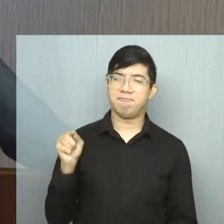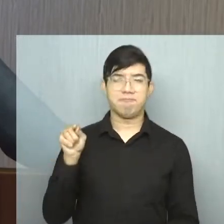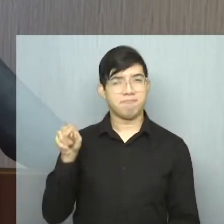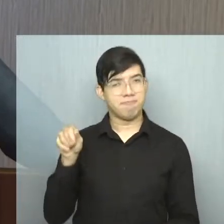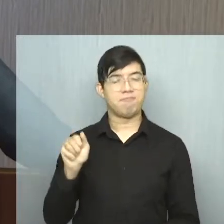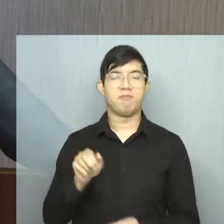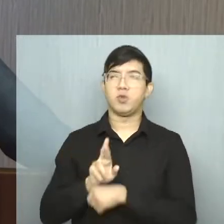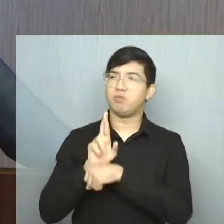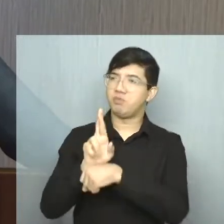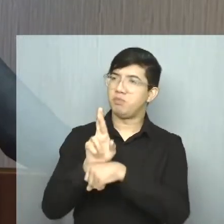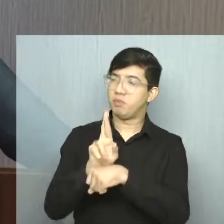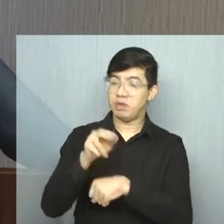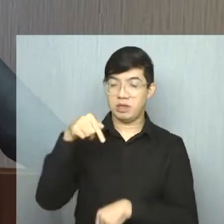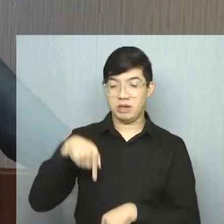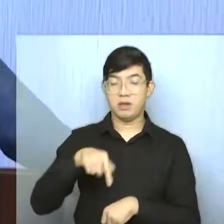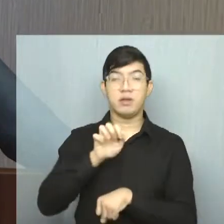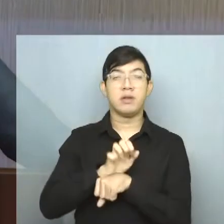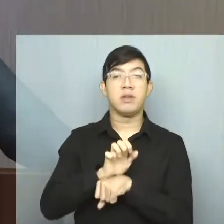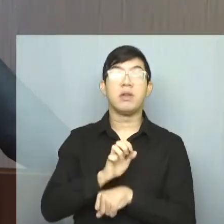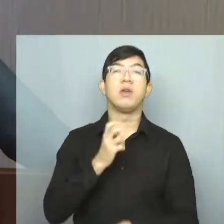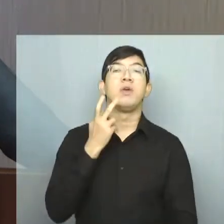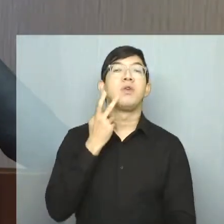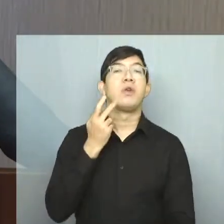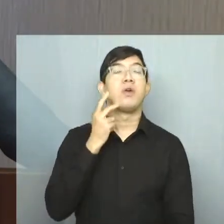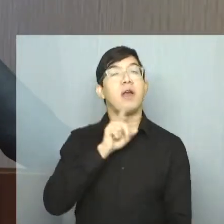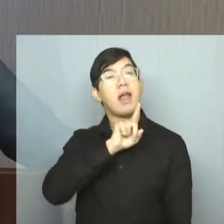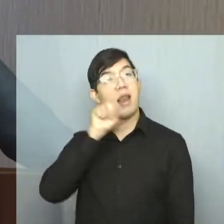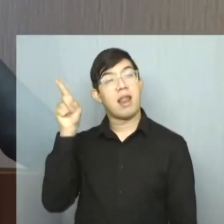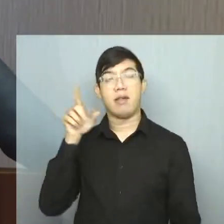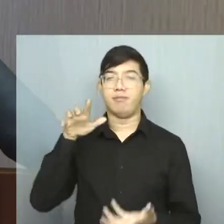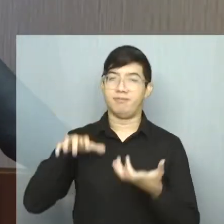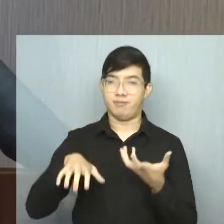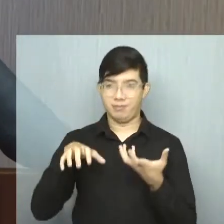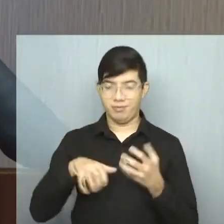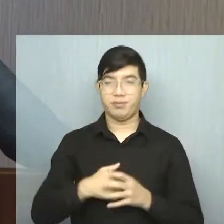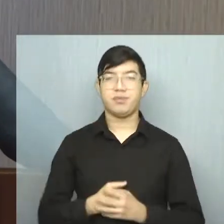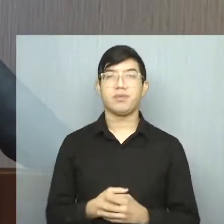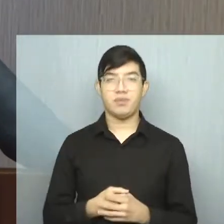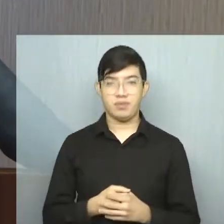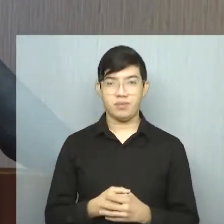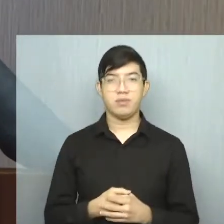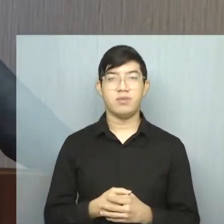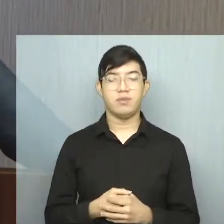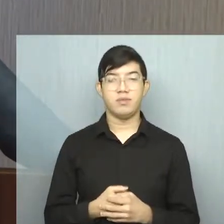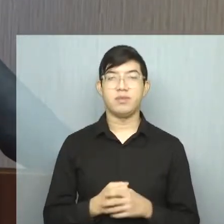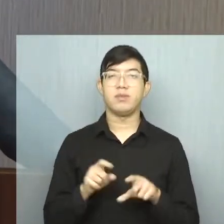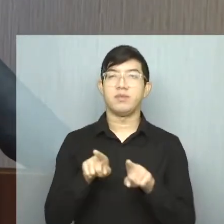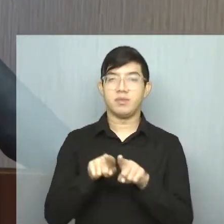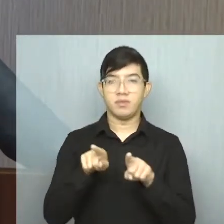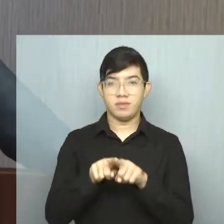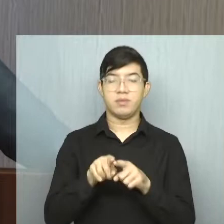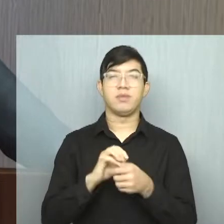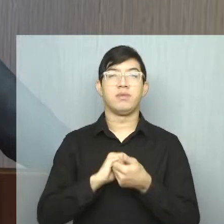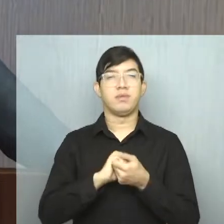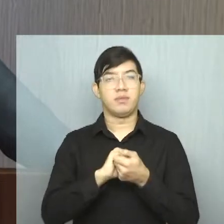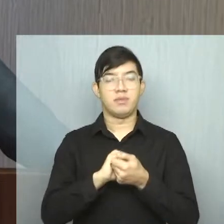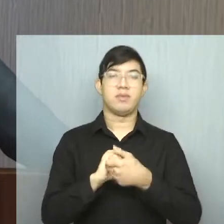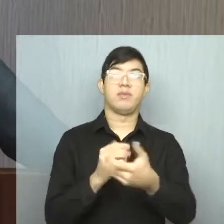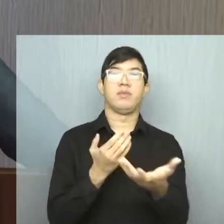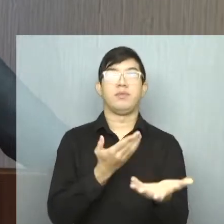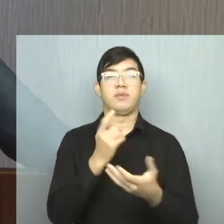estado do Ceará, em Brasília, na Câmara Federal. Quero cumprimentar o nosso